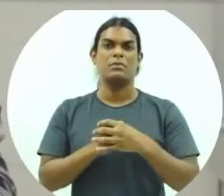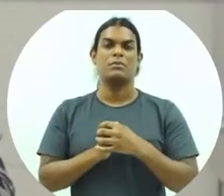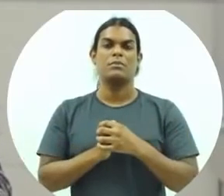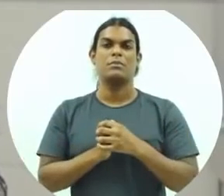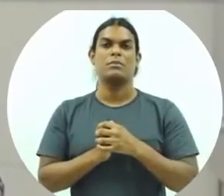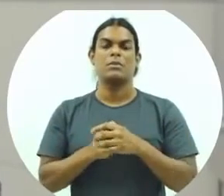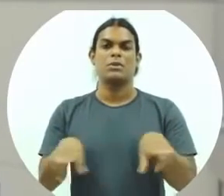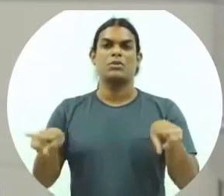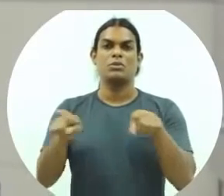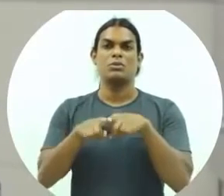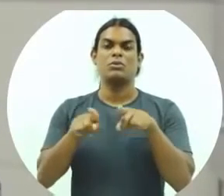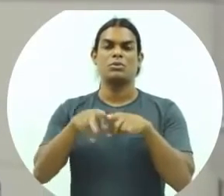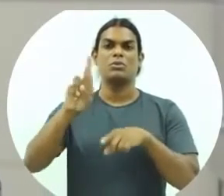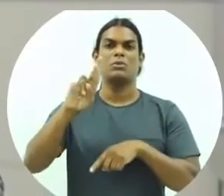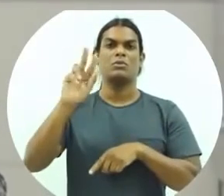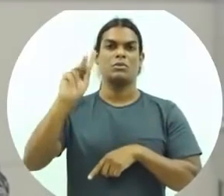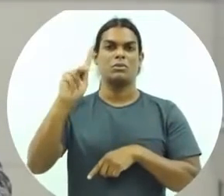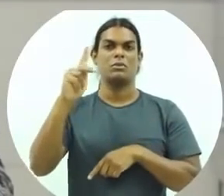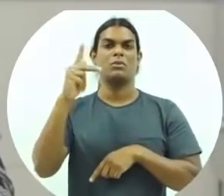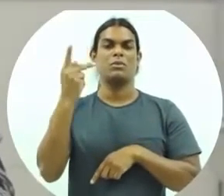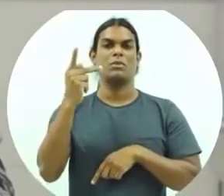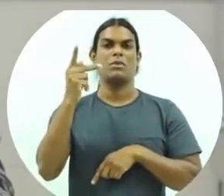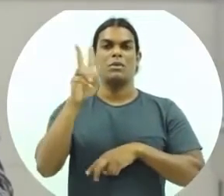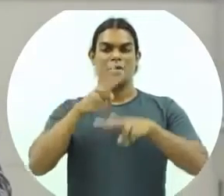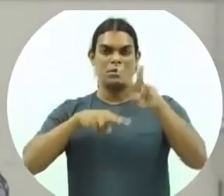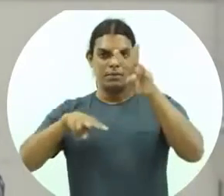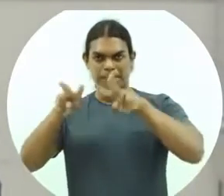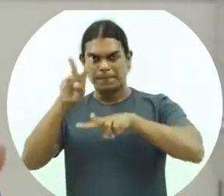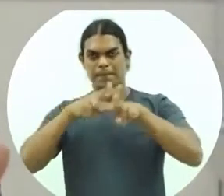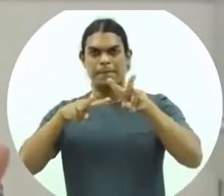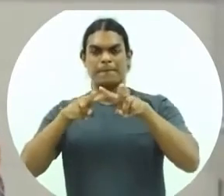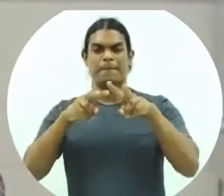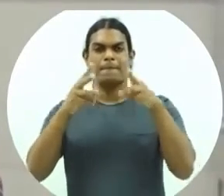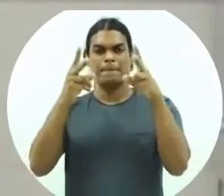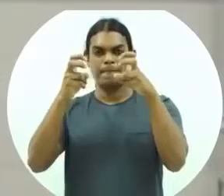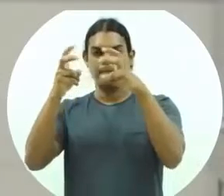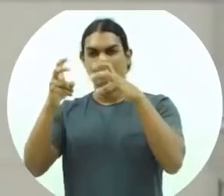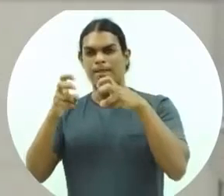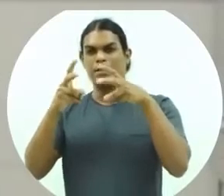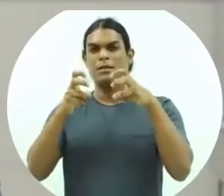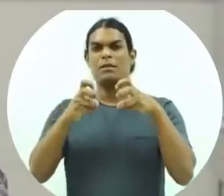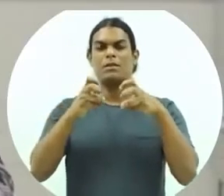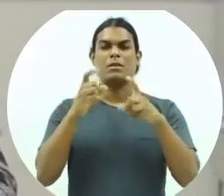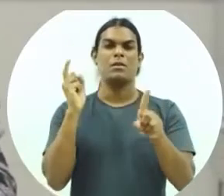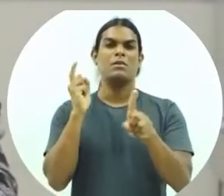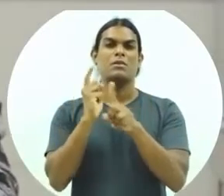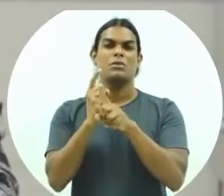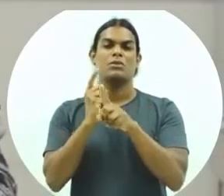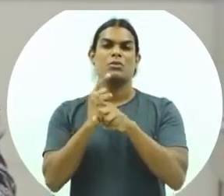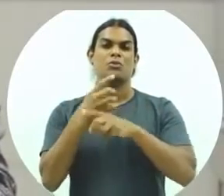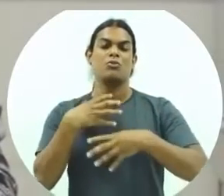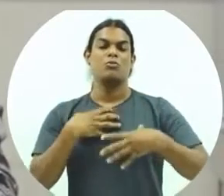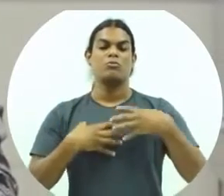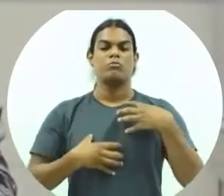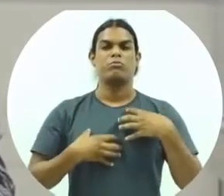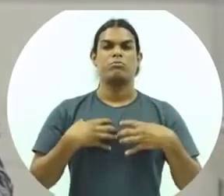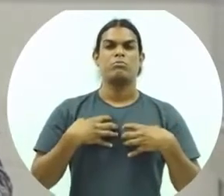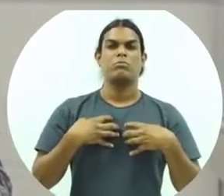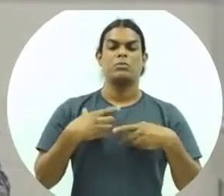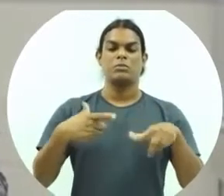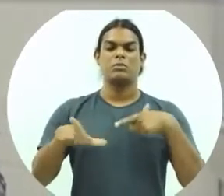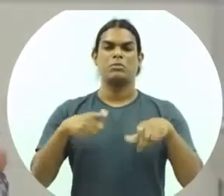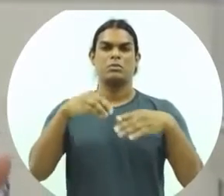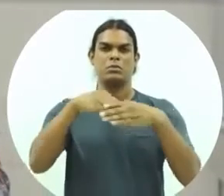aciona o Departamento de Recursos Humanos, procurando apreciar, observar, verificar o comportamento do